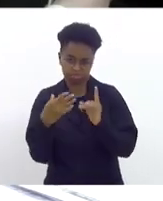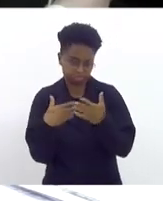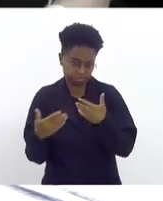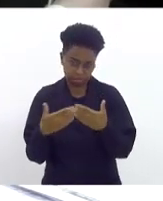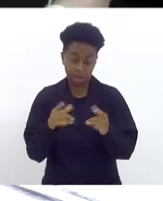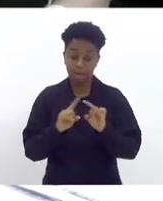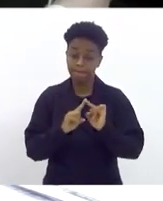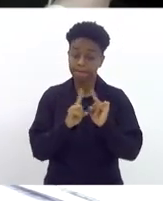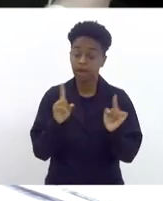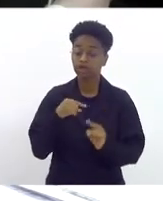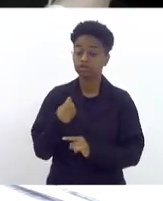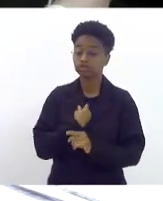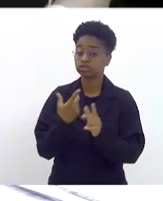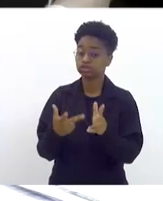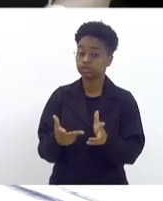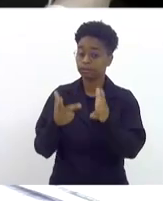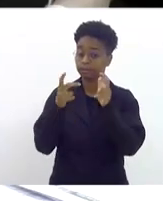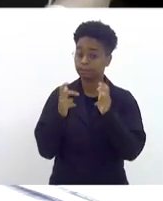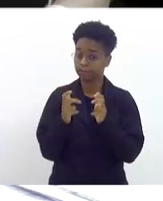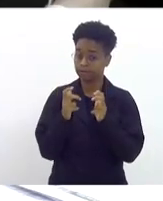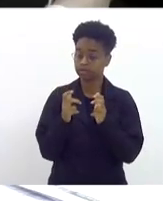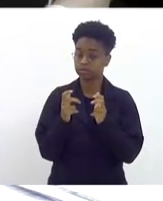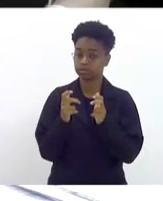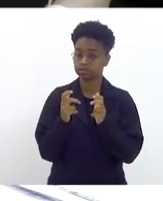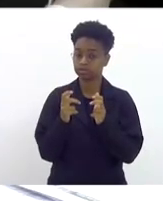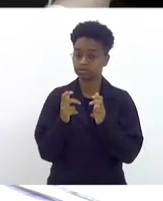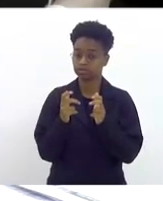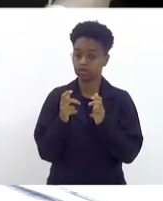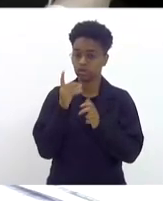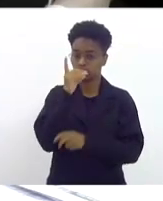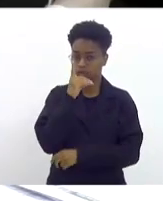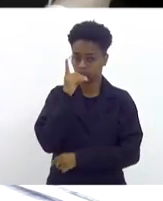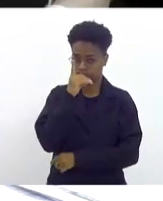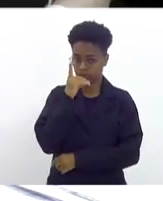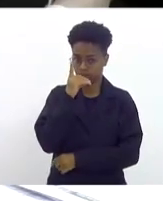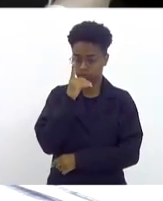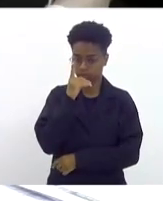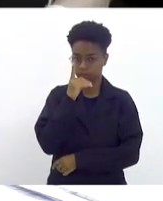a gente viu no domingo